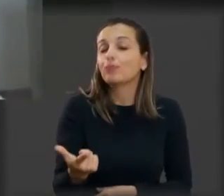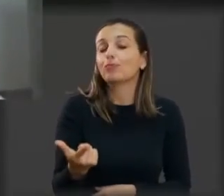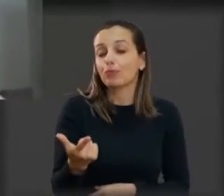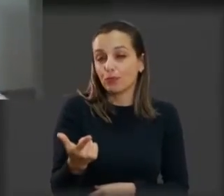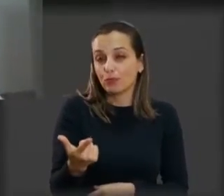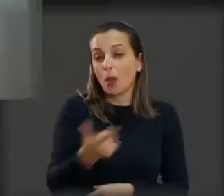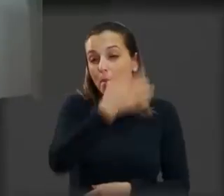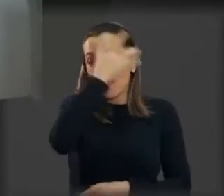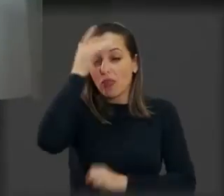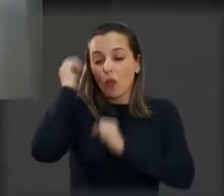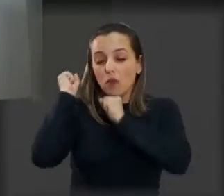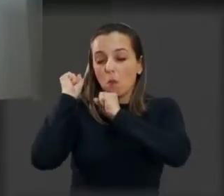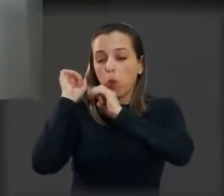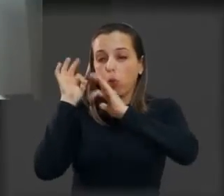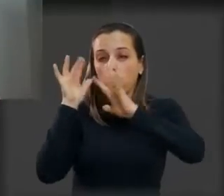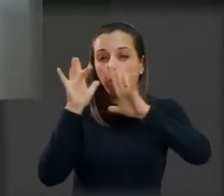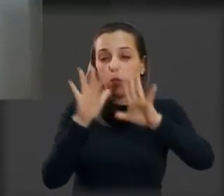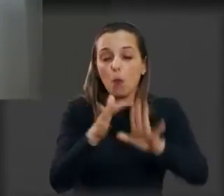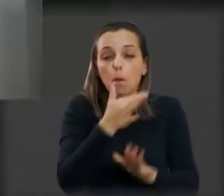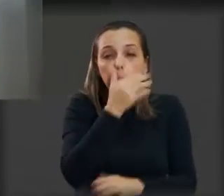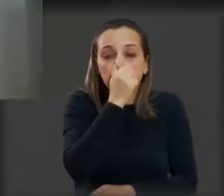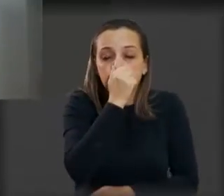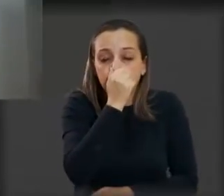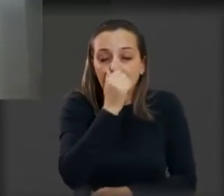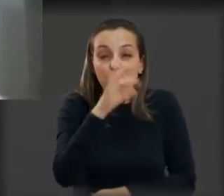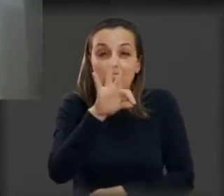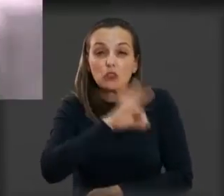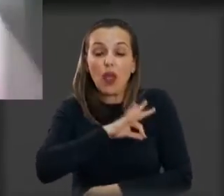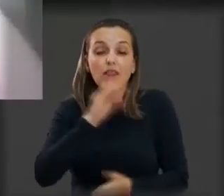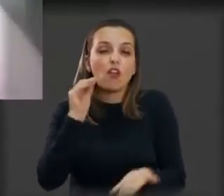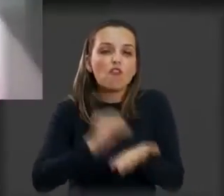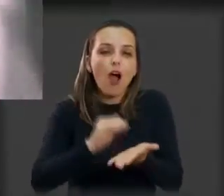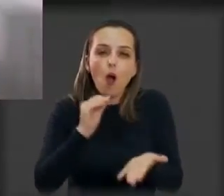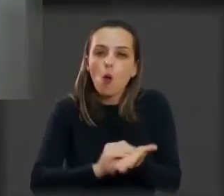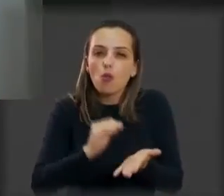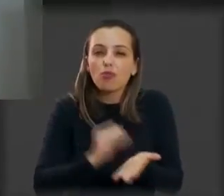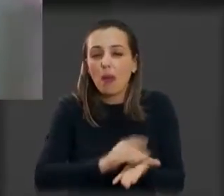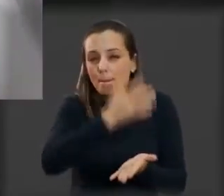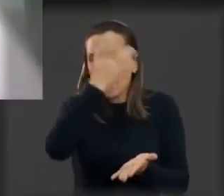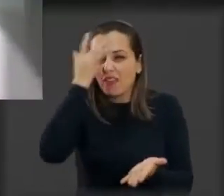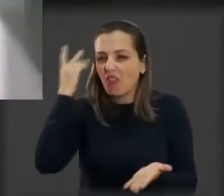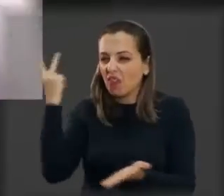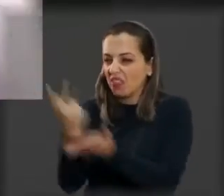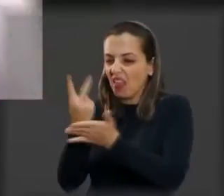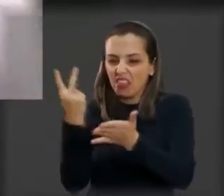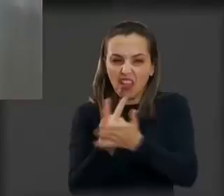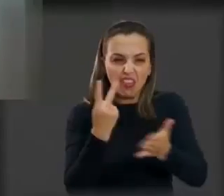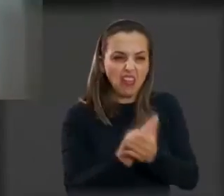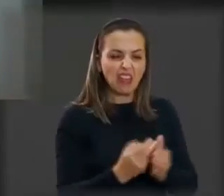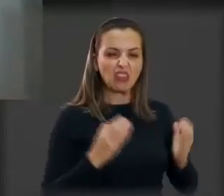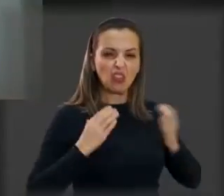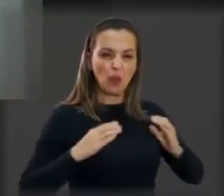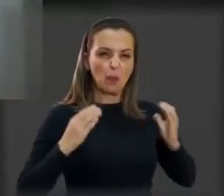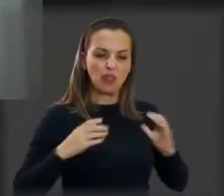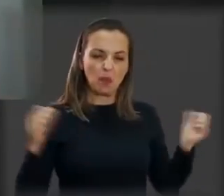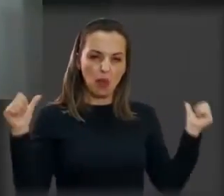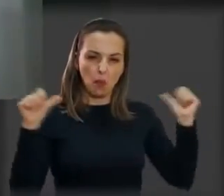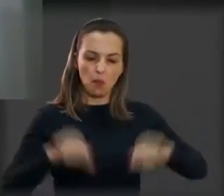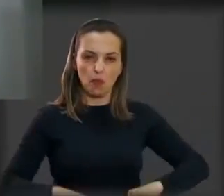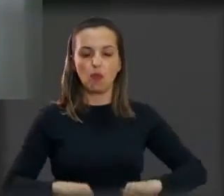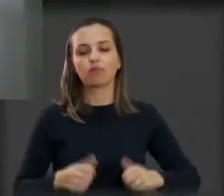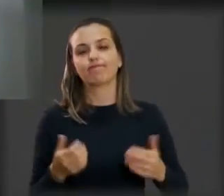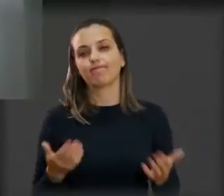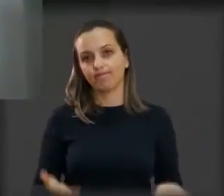muita aglomeração, para muita gente fazendo coisa errada, para cobrir os bairros